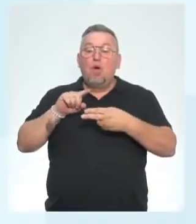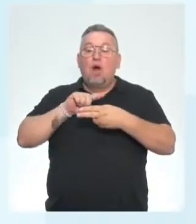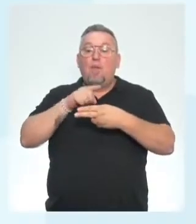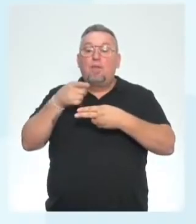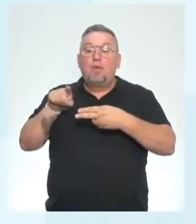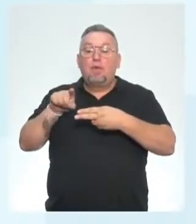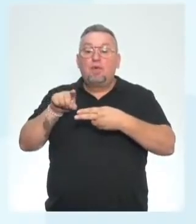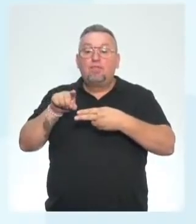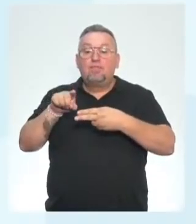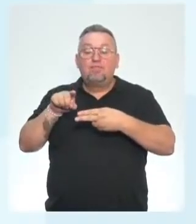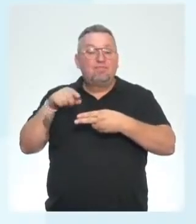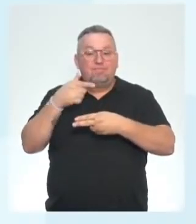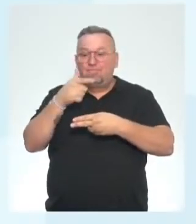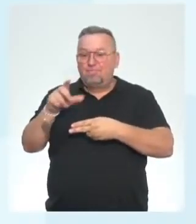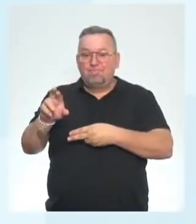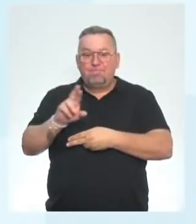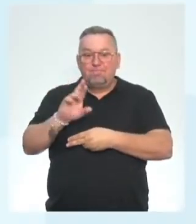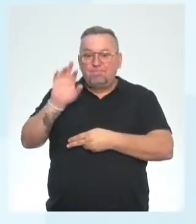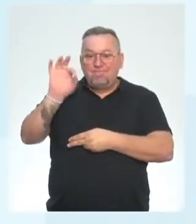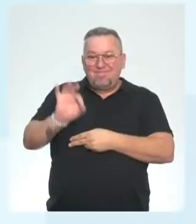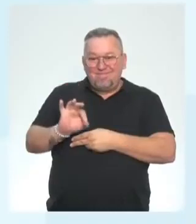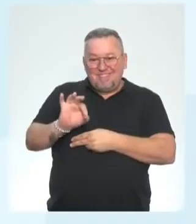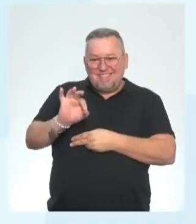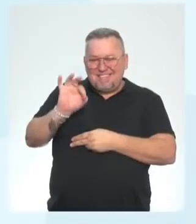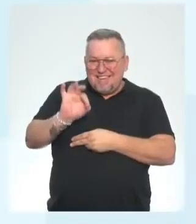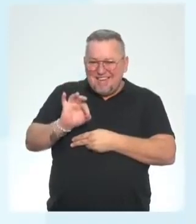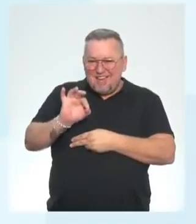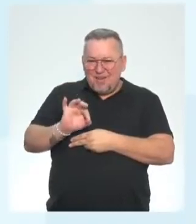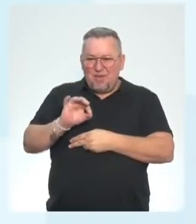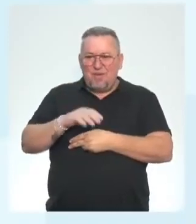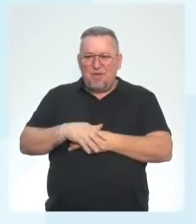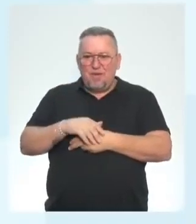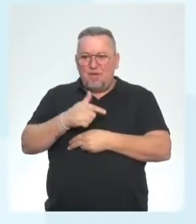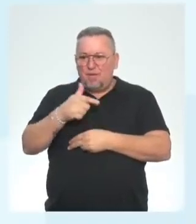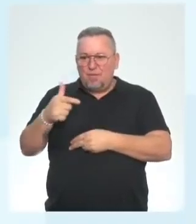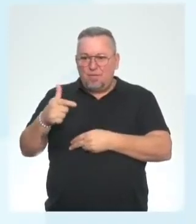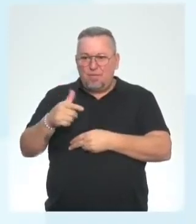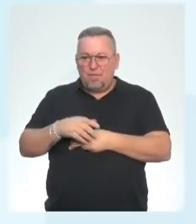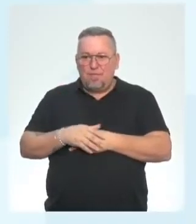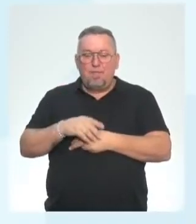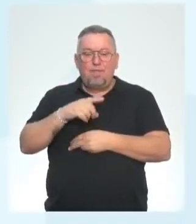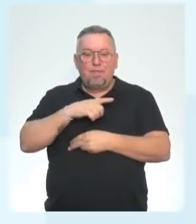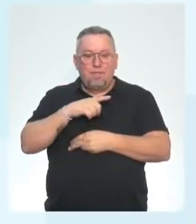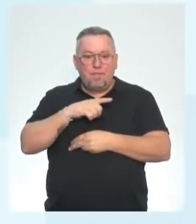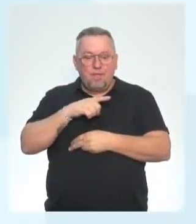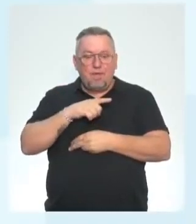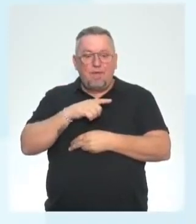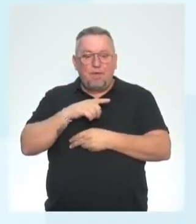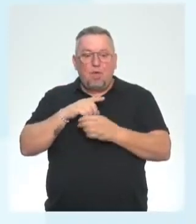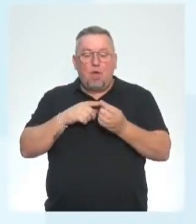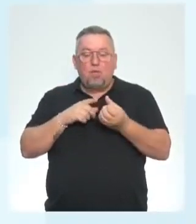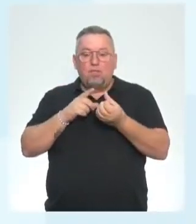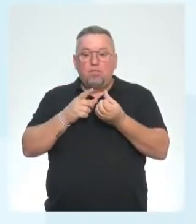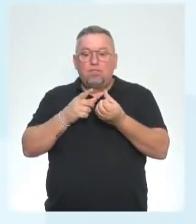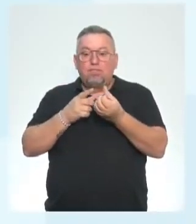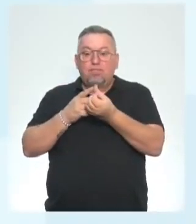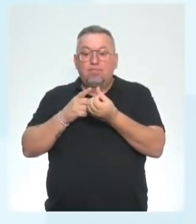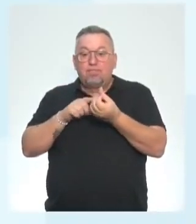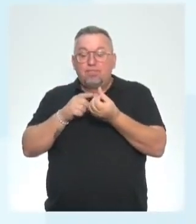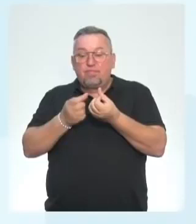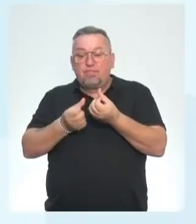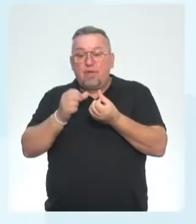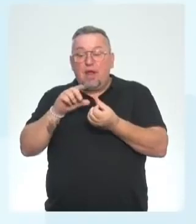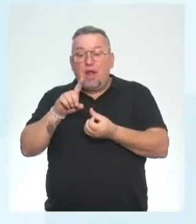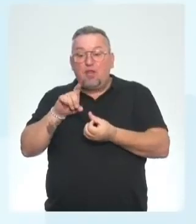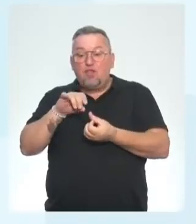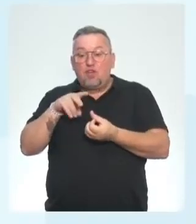Eu não vou ter uma resolução exata. Eu não tenho uma resolução exata. Ele tem uma dízima, mais para frente vocês vão ver, isso aí chama